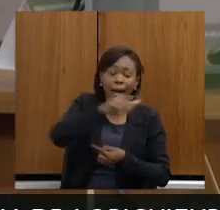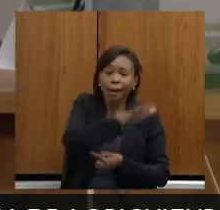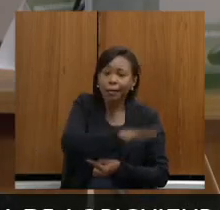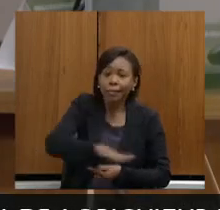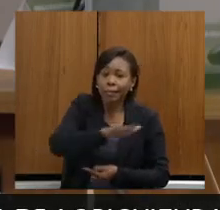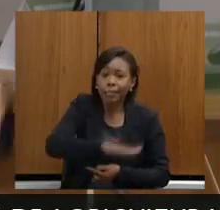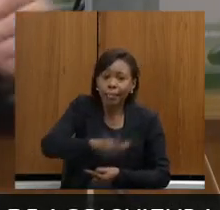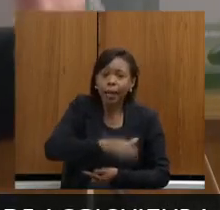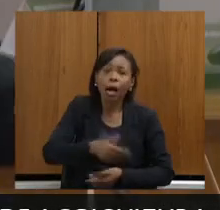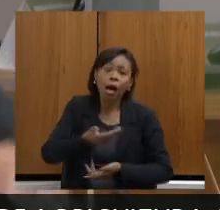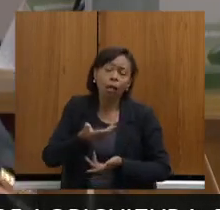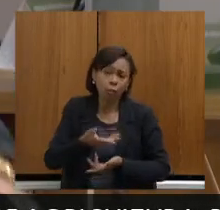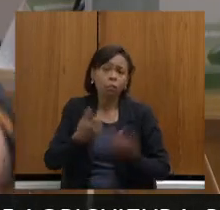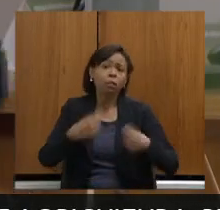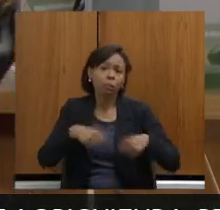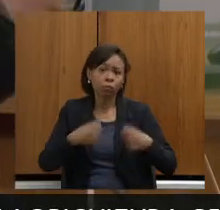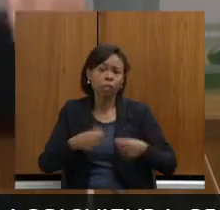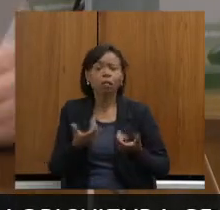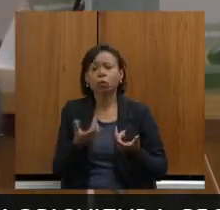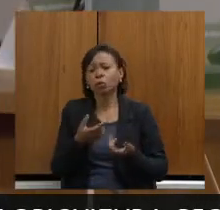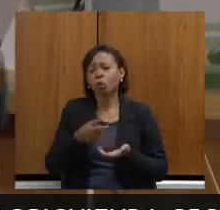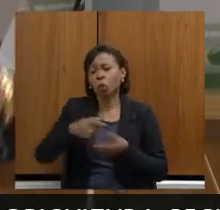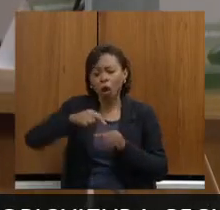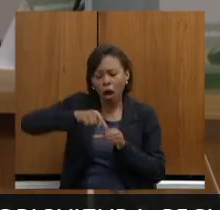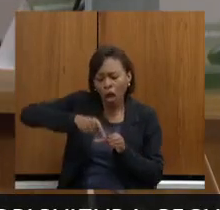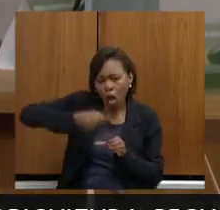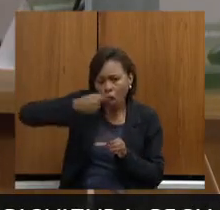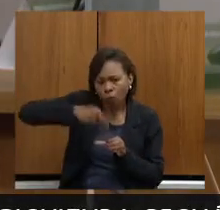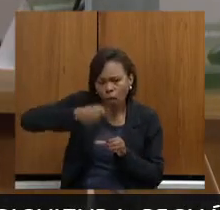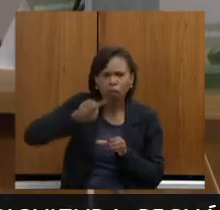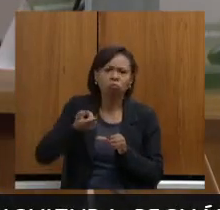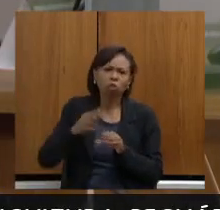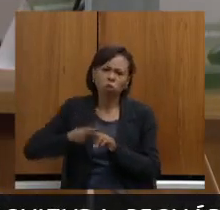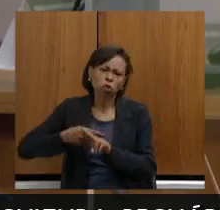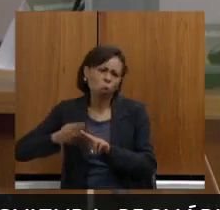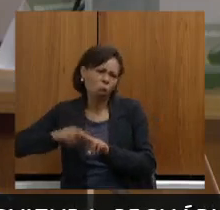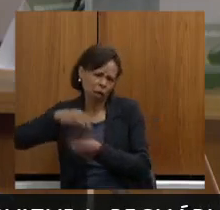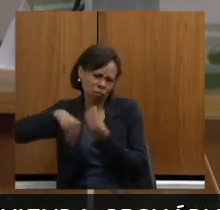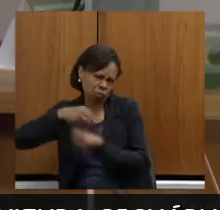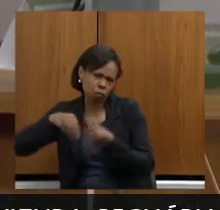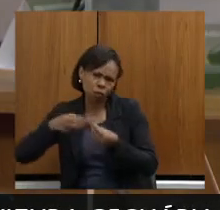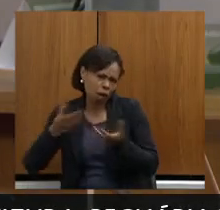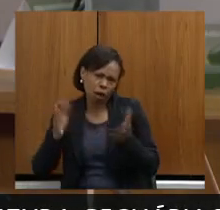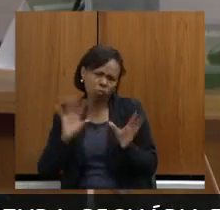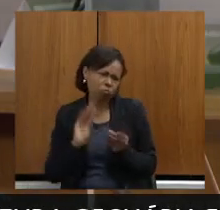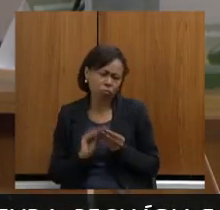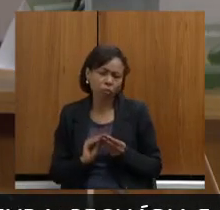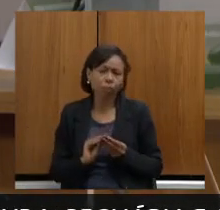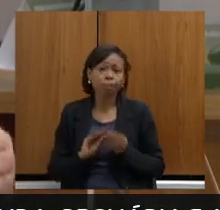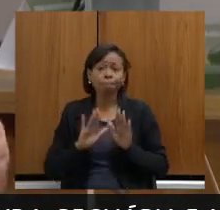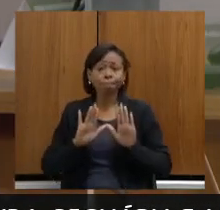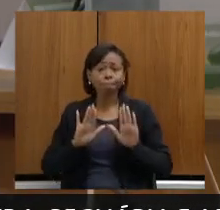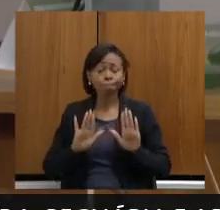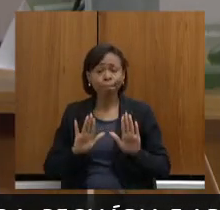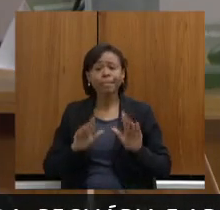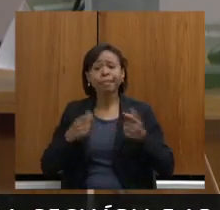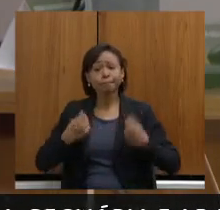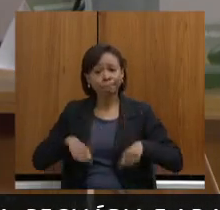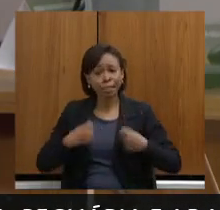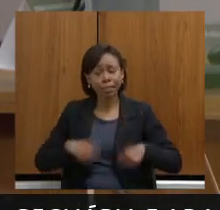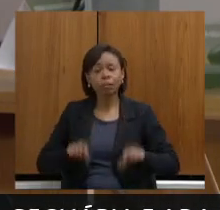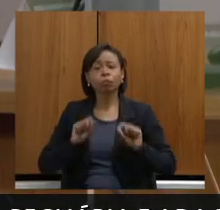seja talvez como iogurte outra opção achocolatado mas em filho para que a gente